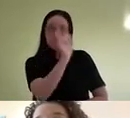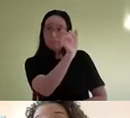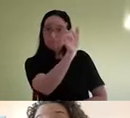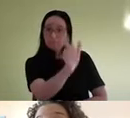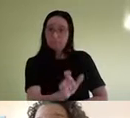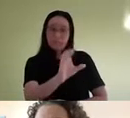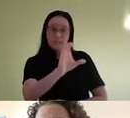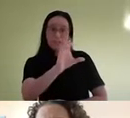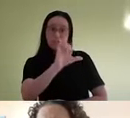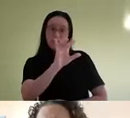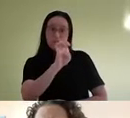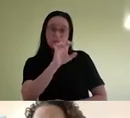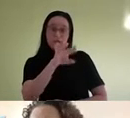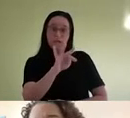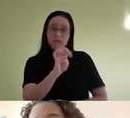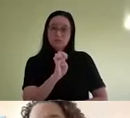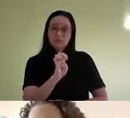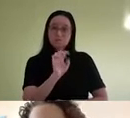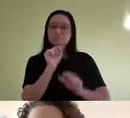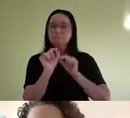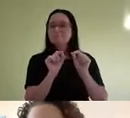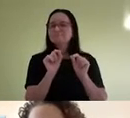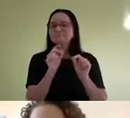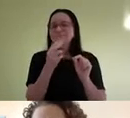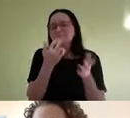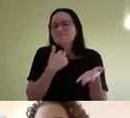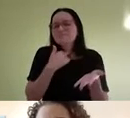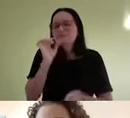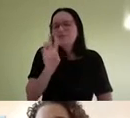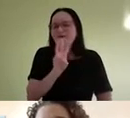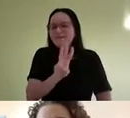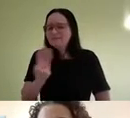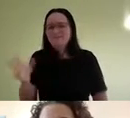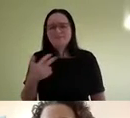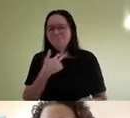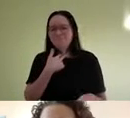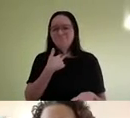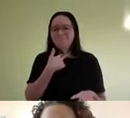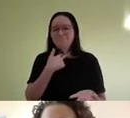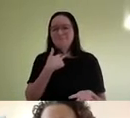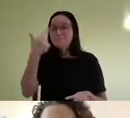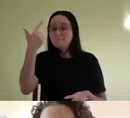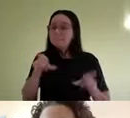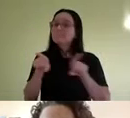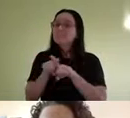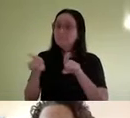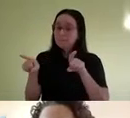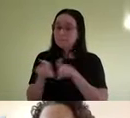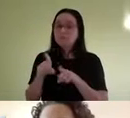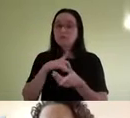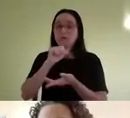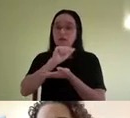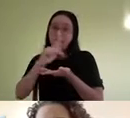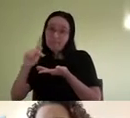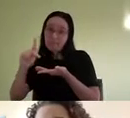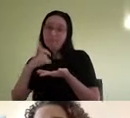a digitalização, então não basta você ter um site hoje na internet, o que é importante é que você tenha a possibilidade